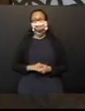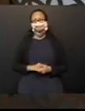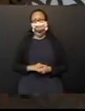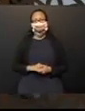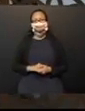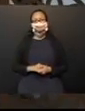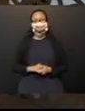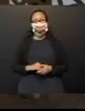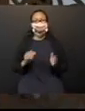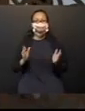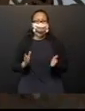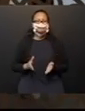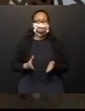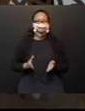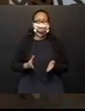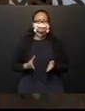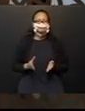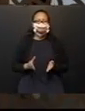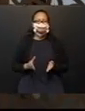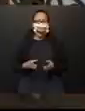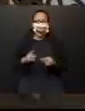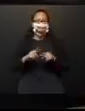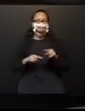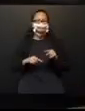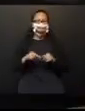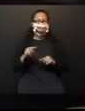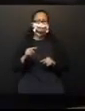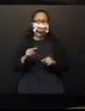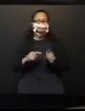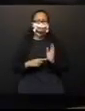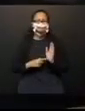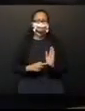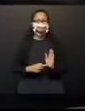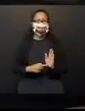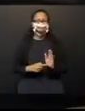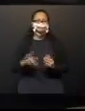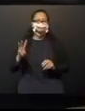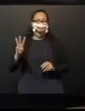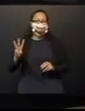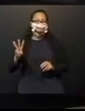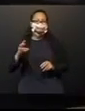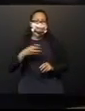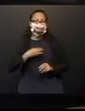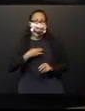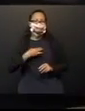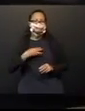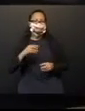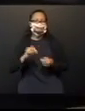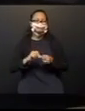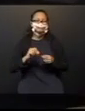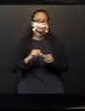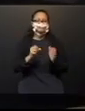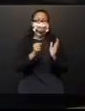Bom, agora, o material nos traz 3 maneiras diferentes de fazer esse